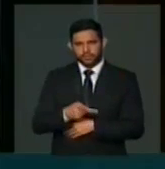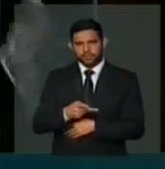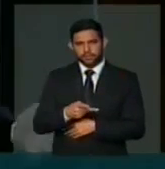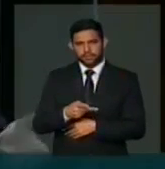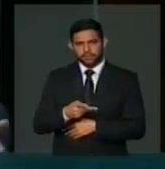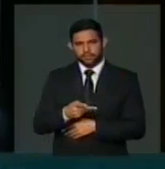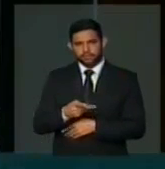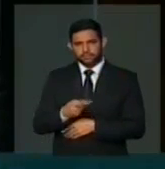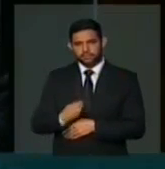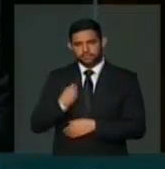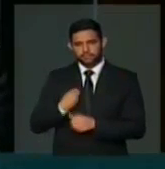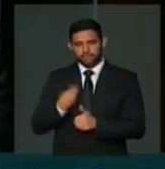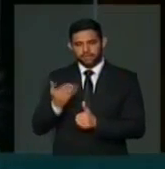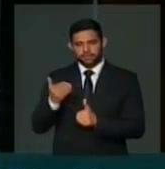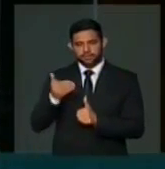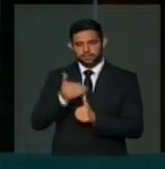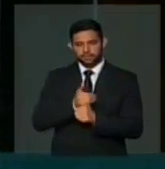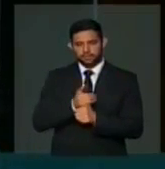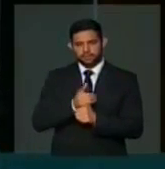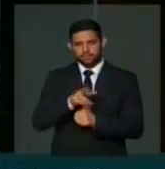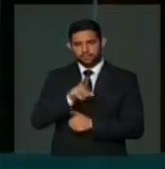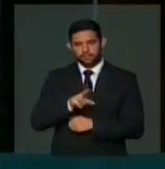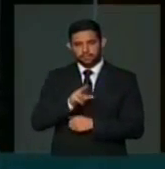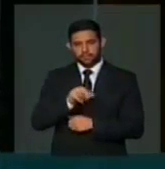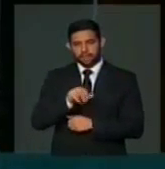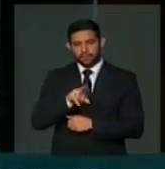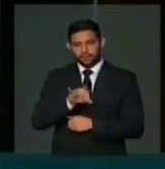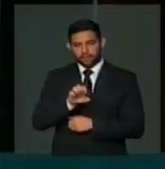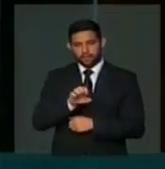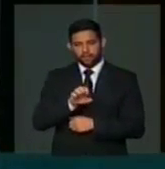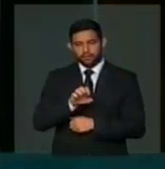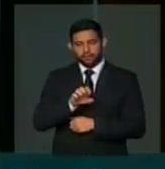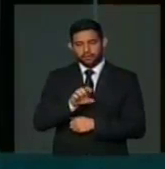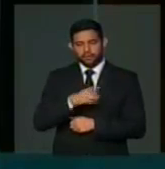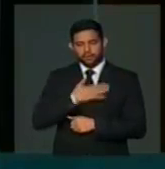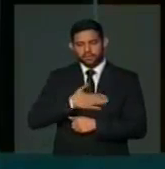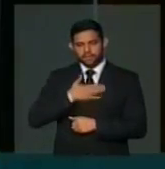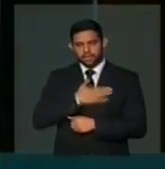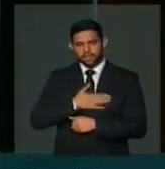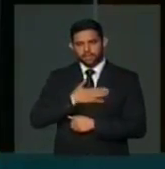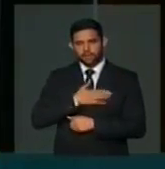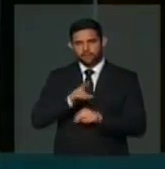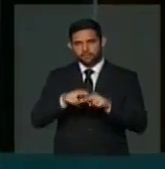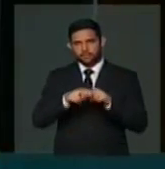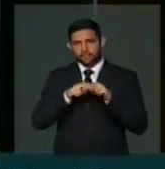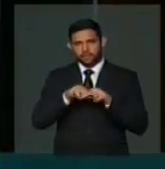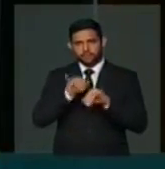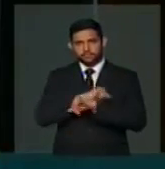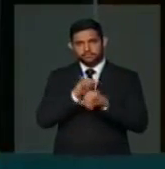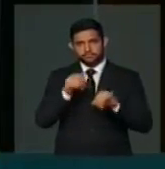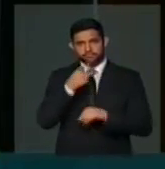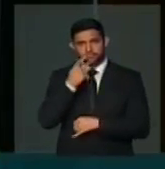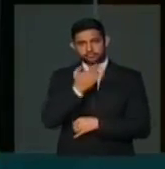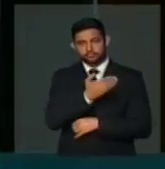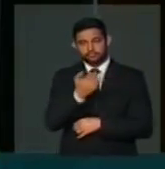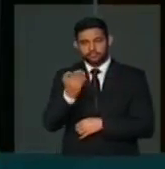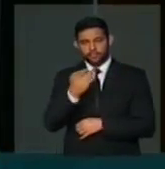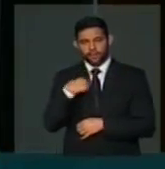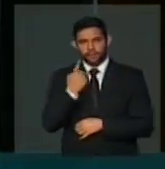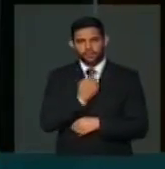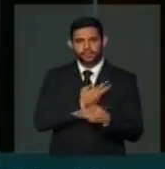que já foi ocupado por Eduardo, eu queria apenas ressaltar a